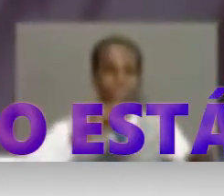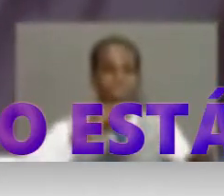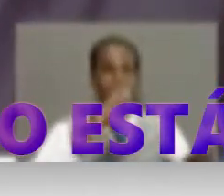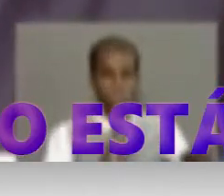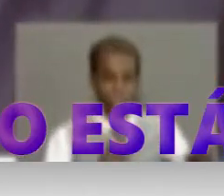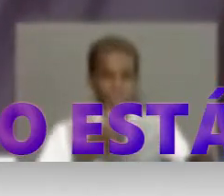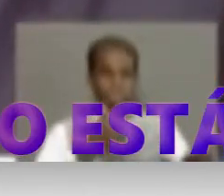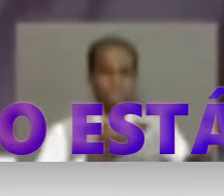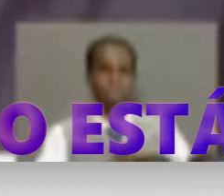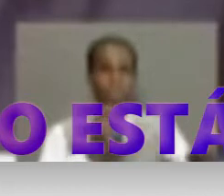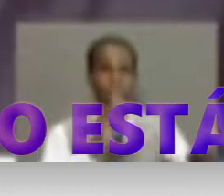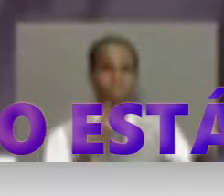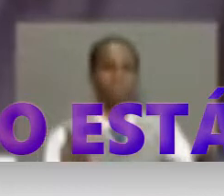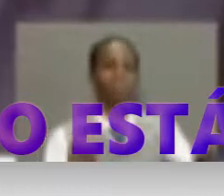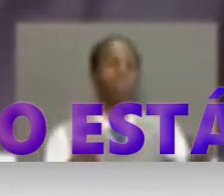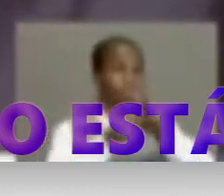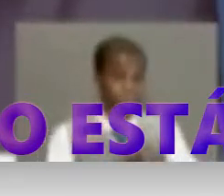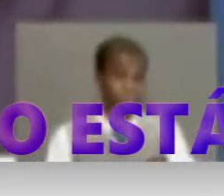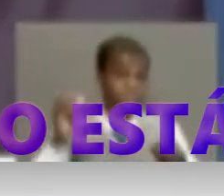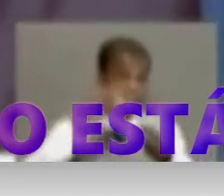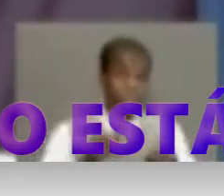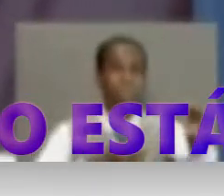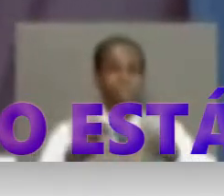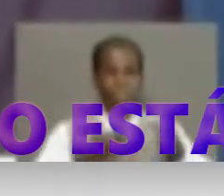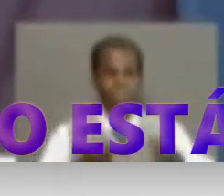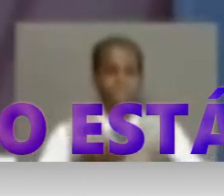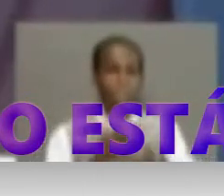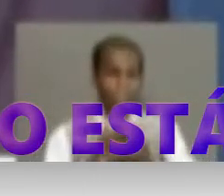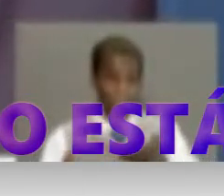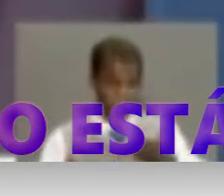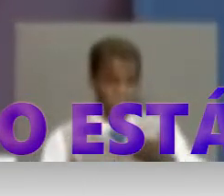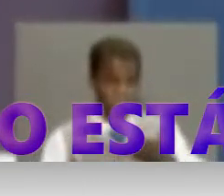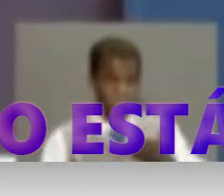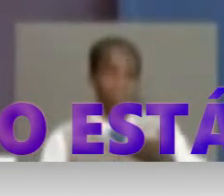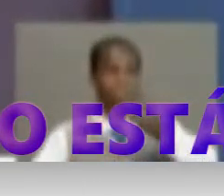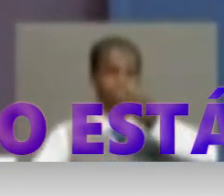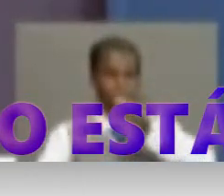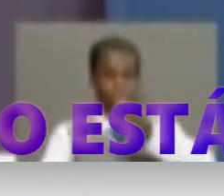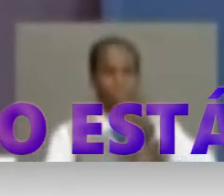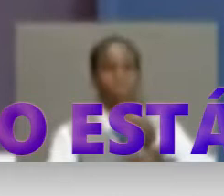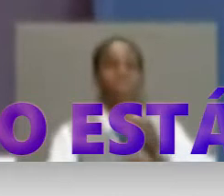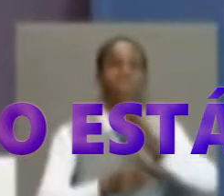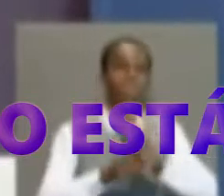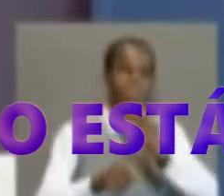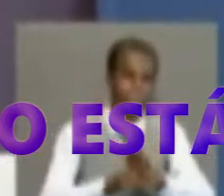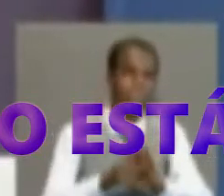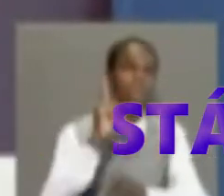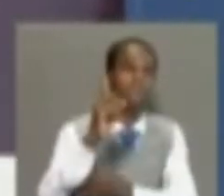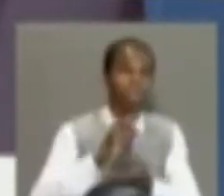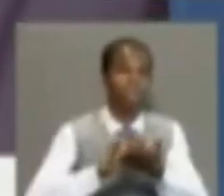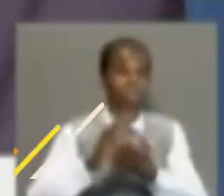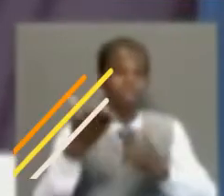eu iria logo, não falaria já da legitimidade de quem propôs ou remeteu o processo ao